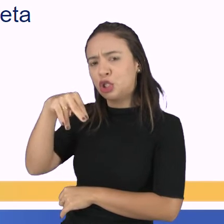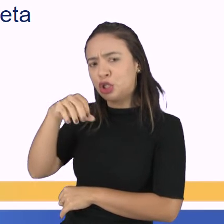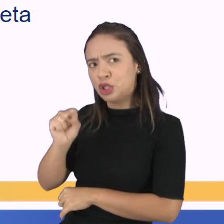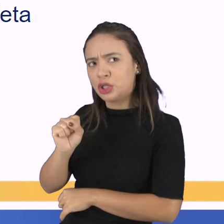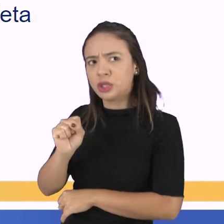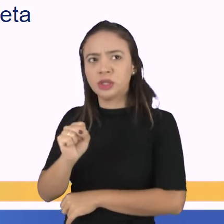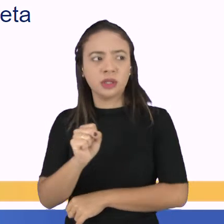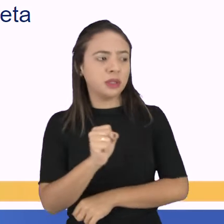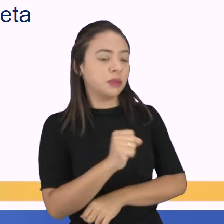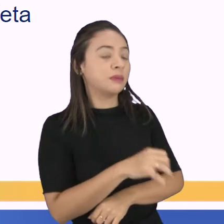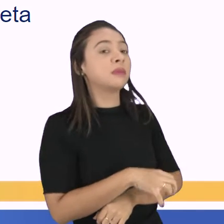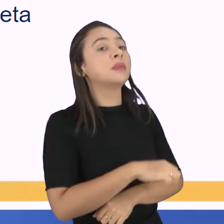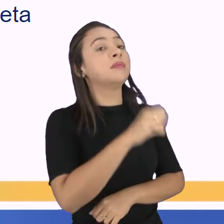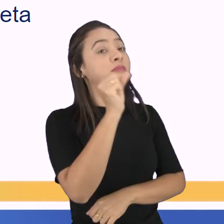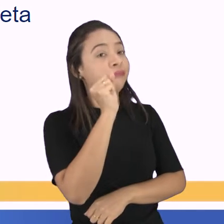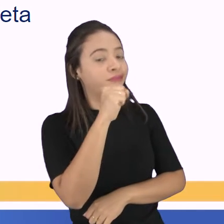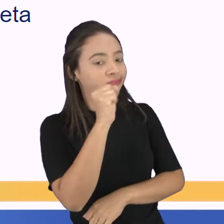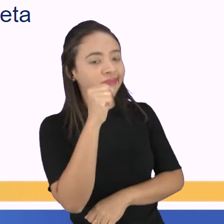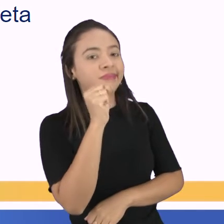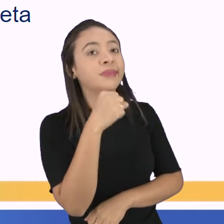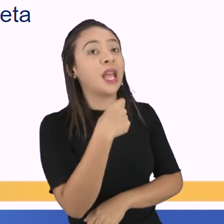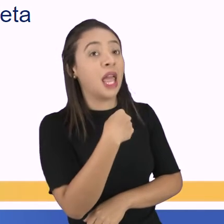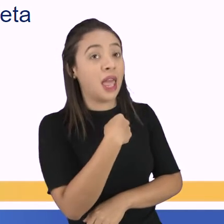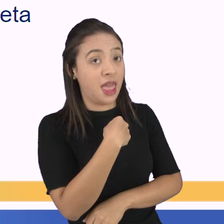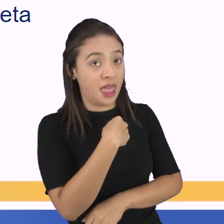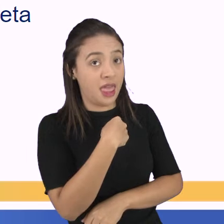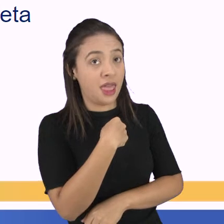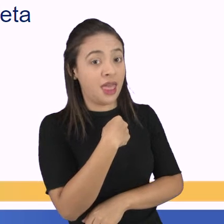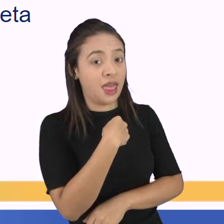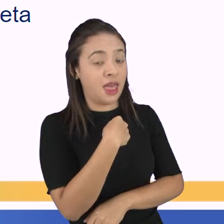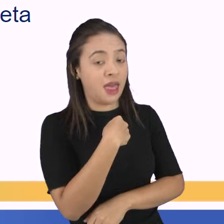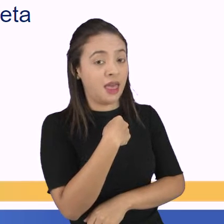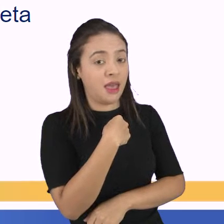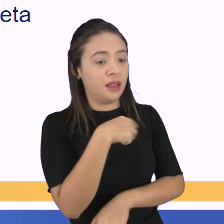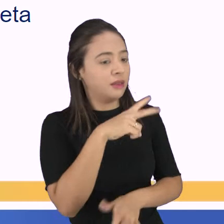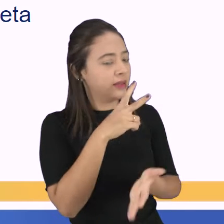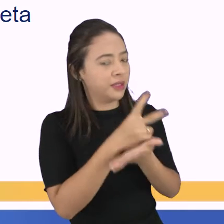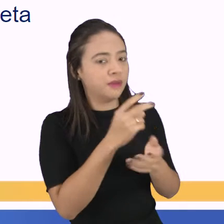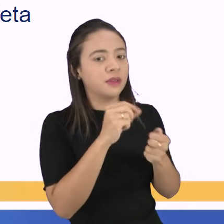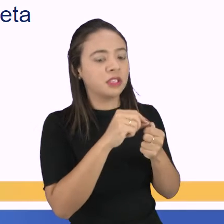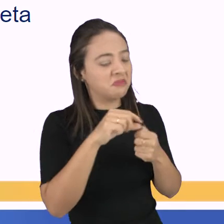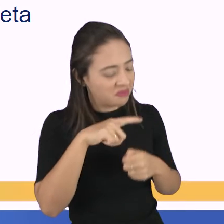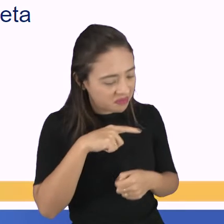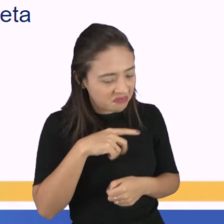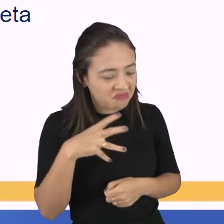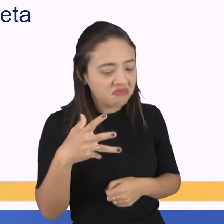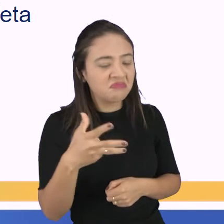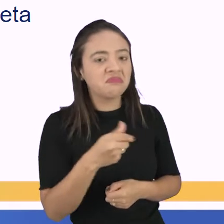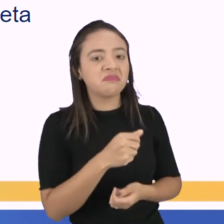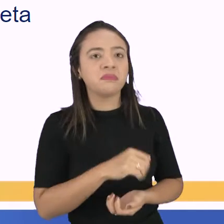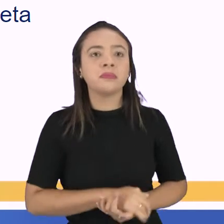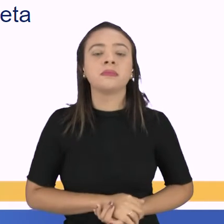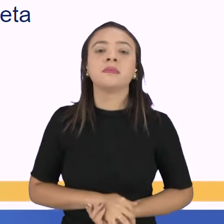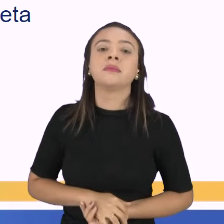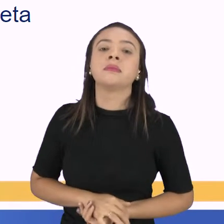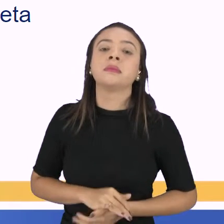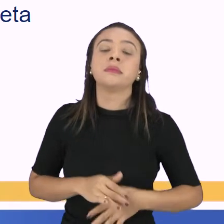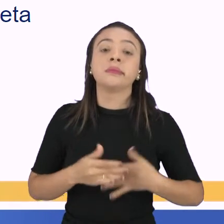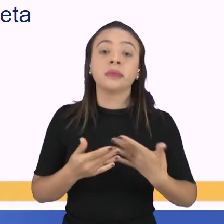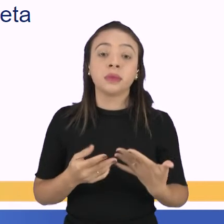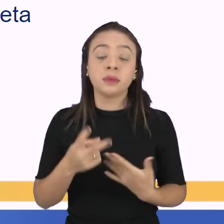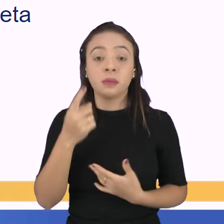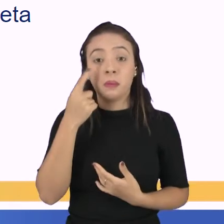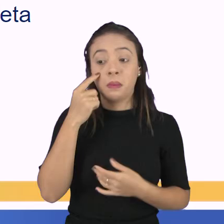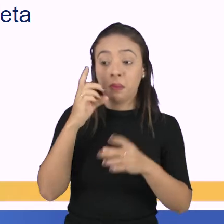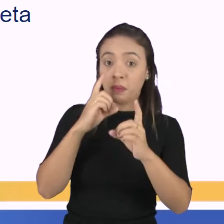I do it very well. Sim, e eu fazer isso muito bem. De acordo com essa conversa aí e esses